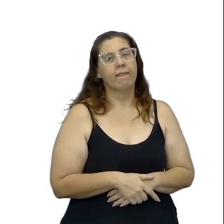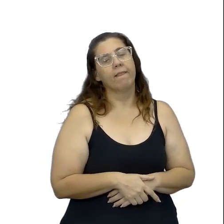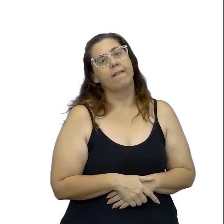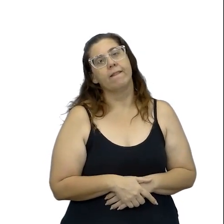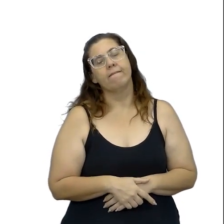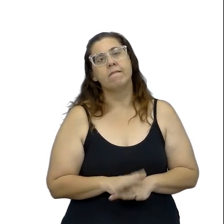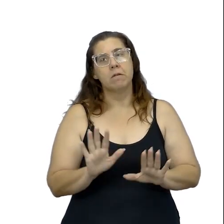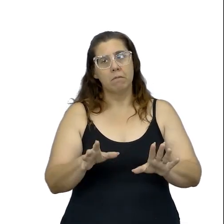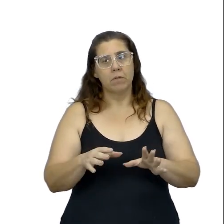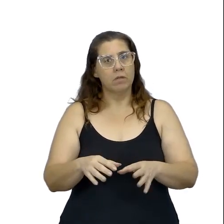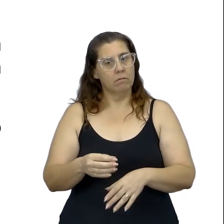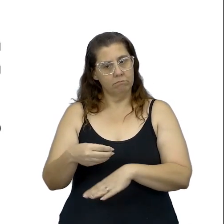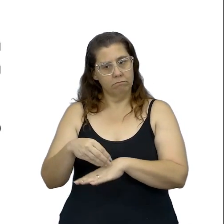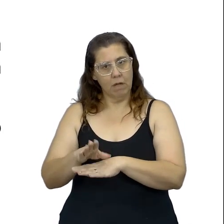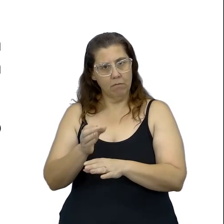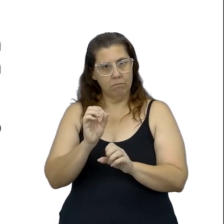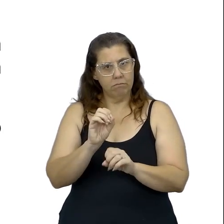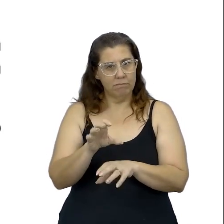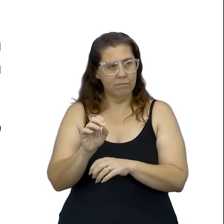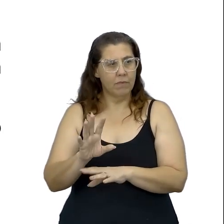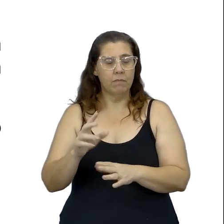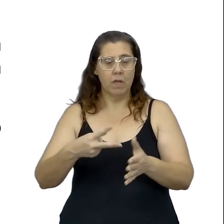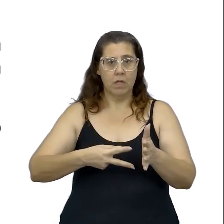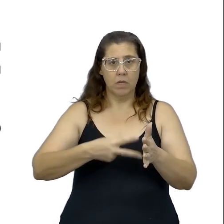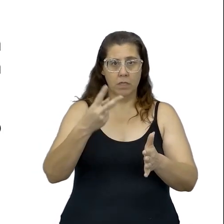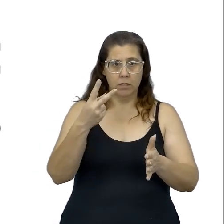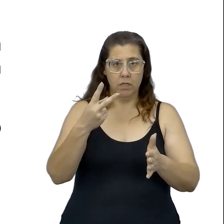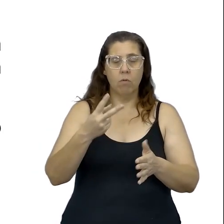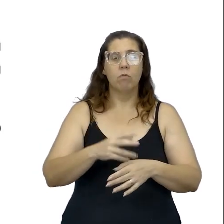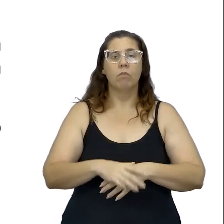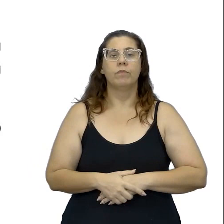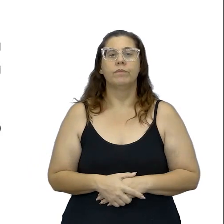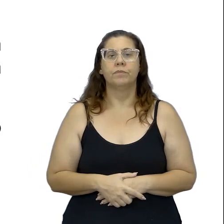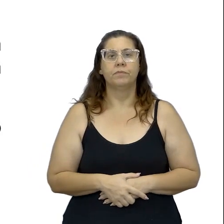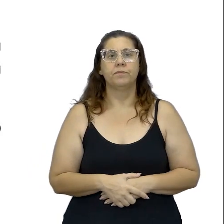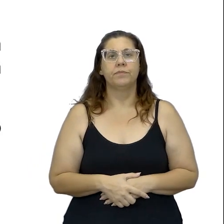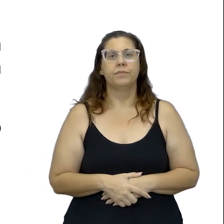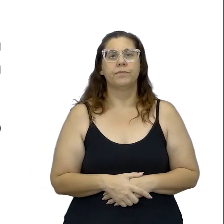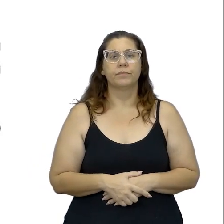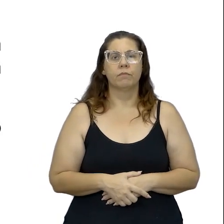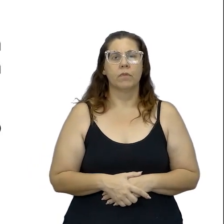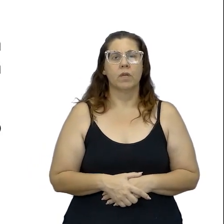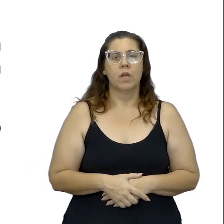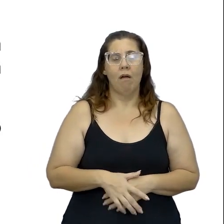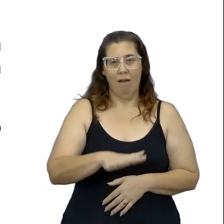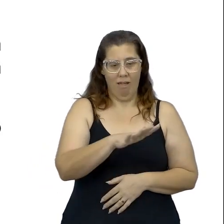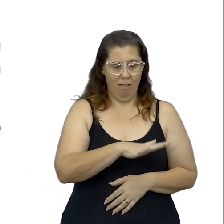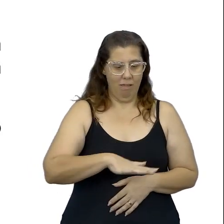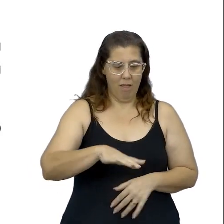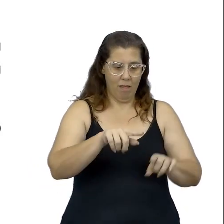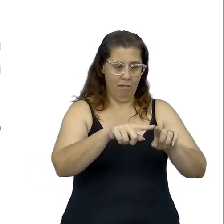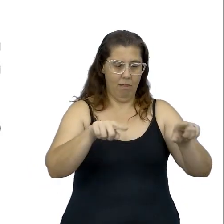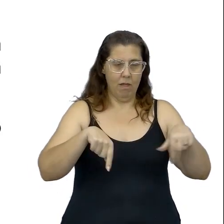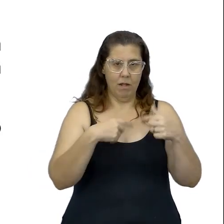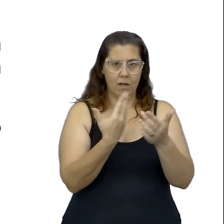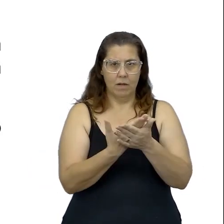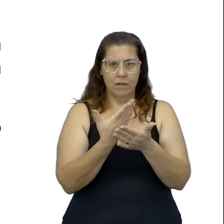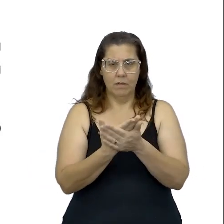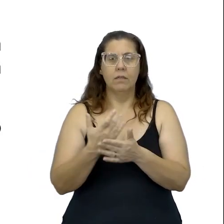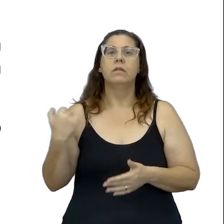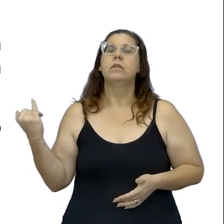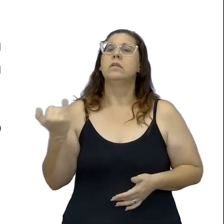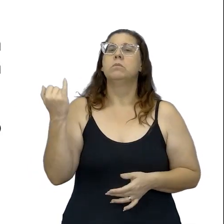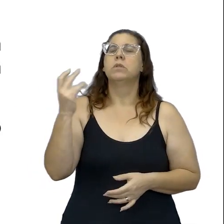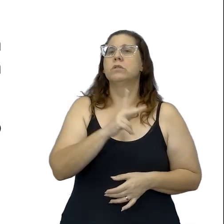né, sobre isso. Na segunda etapa, que é a gestão da sala de aula, então é importante